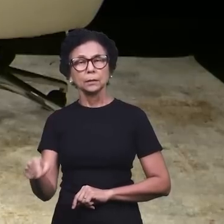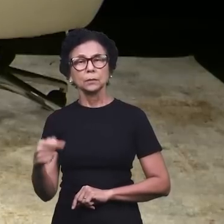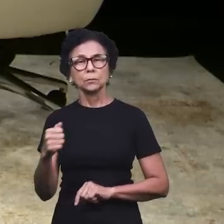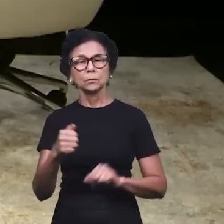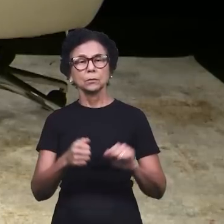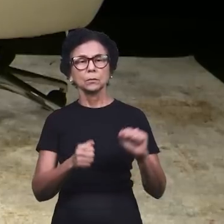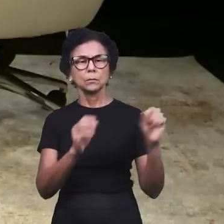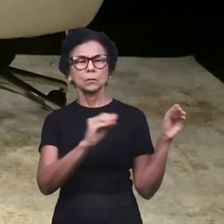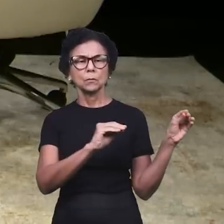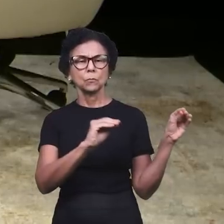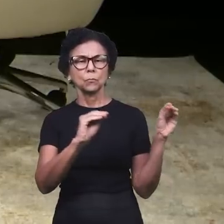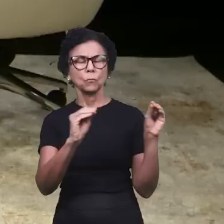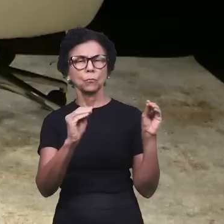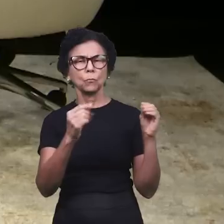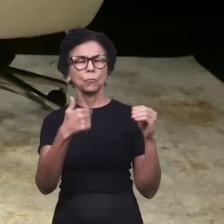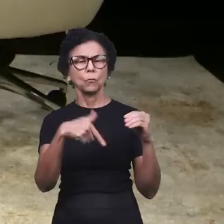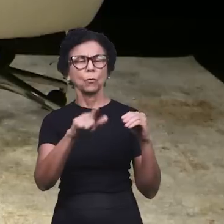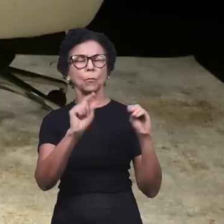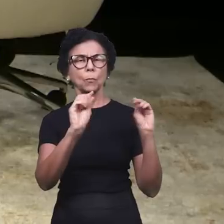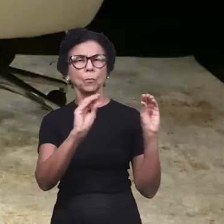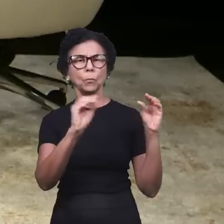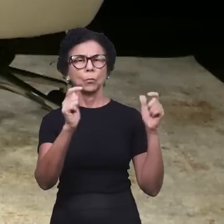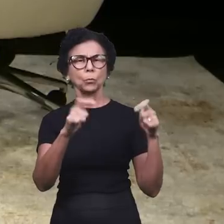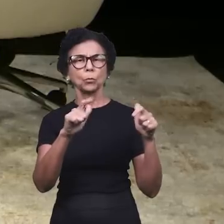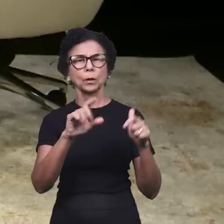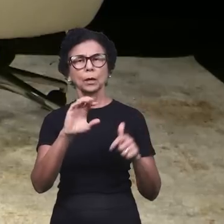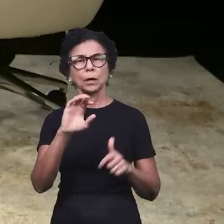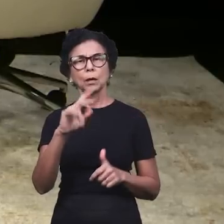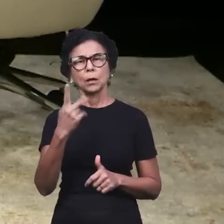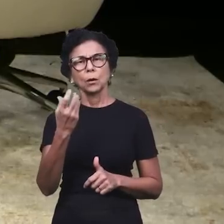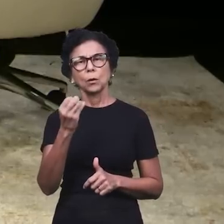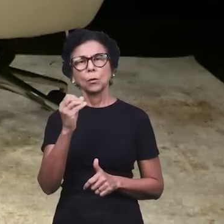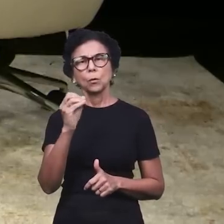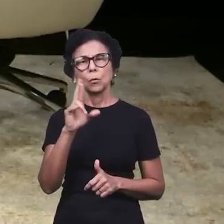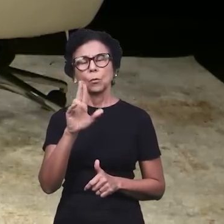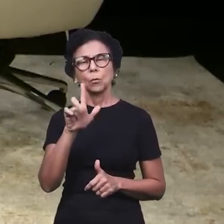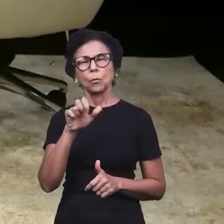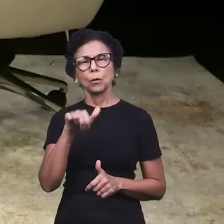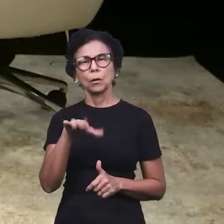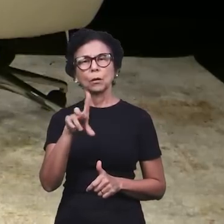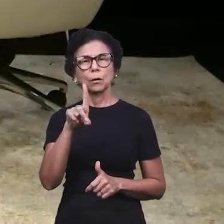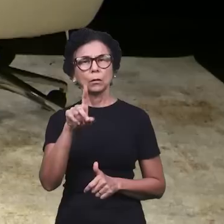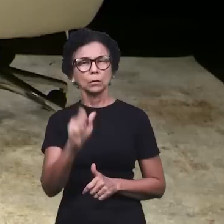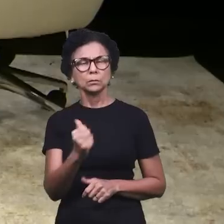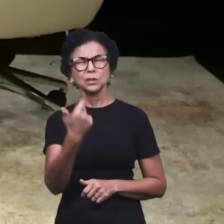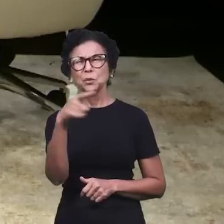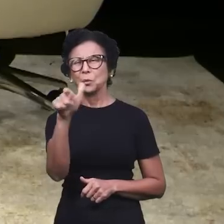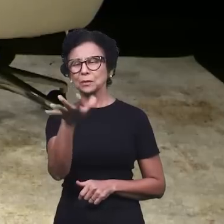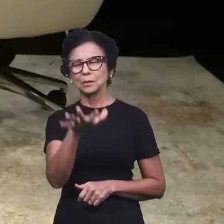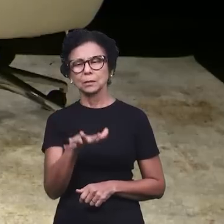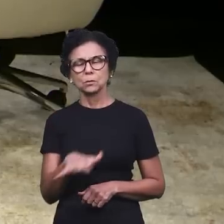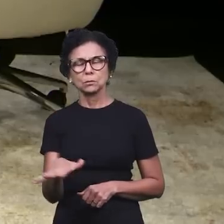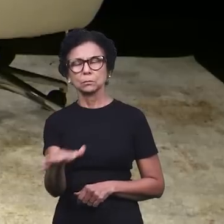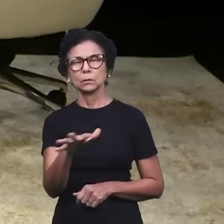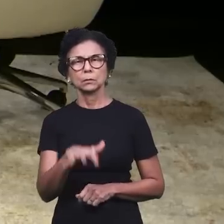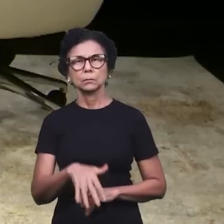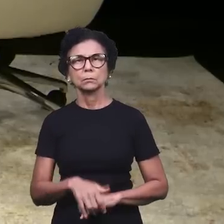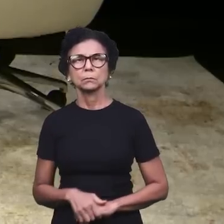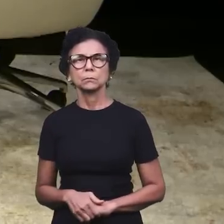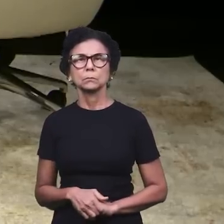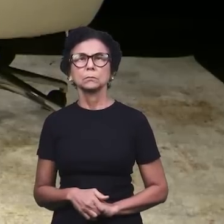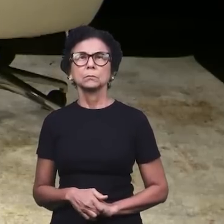de Miami, viemos para Orlando. Pompano Beach. Pompano Beach. E subimos ali um pouco, chegamos até